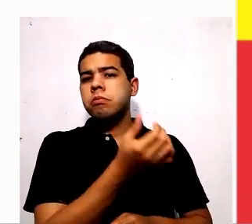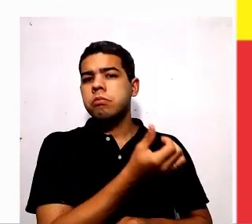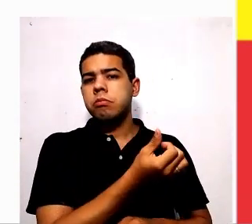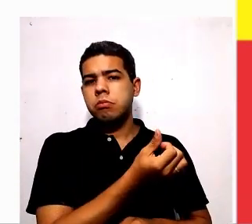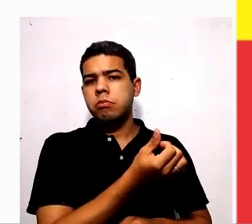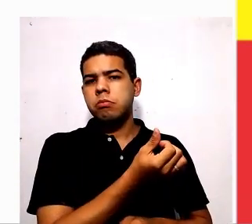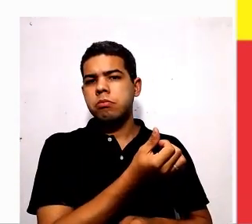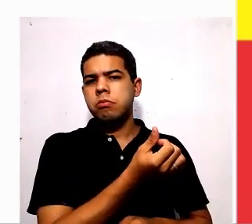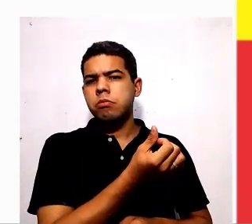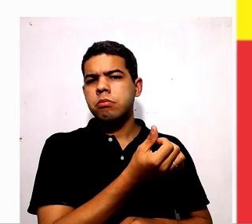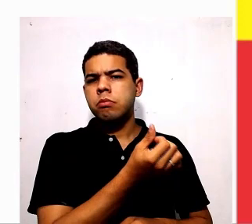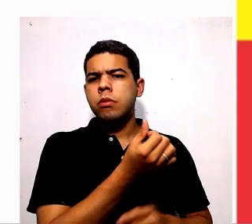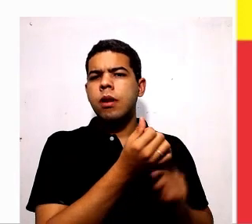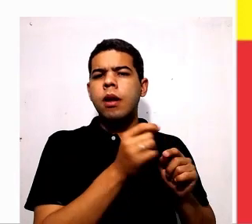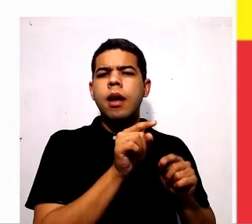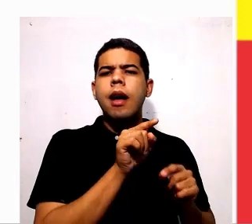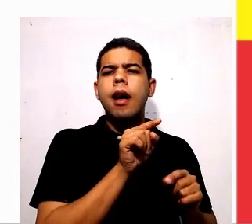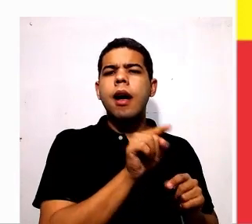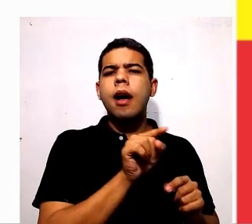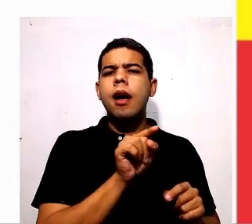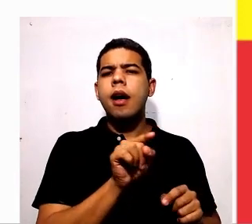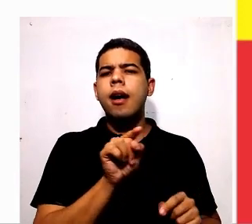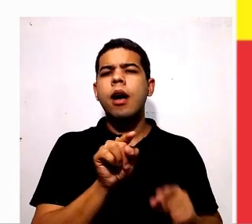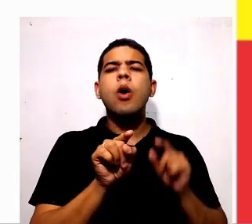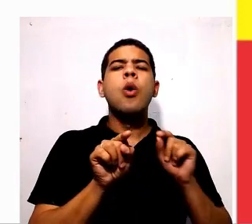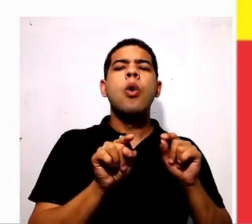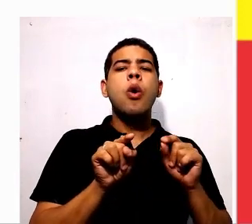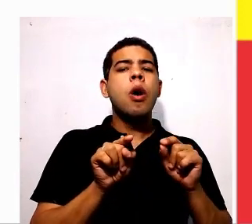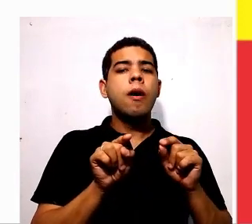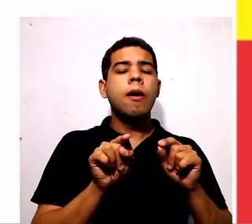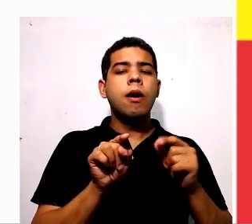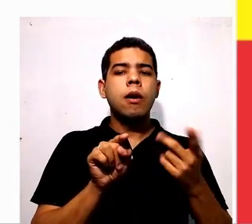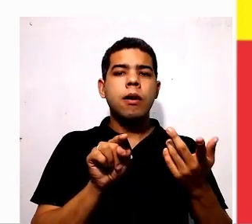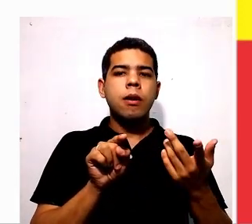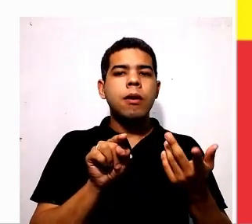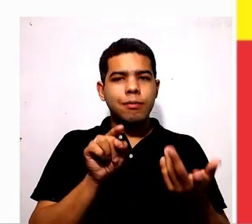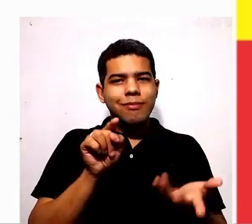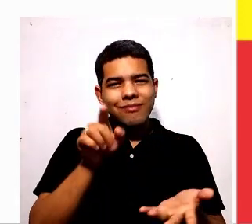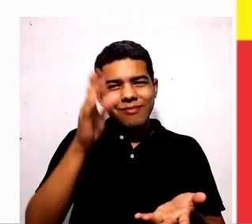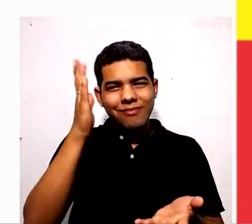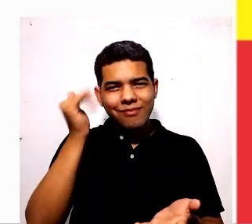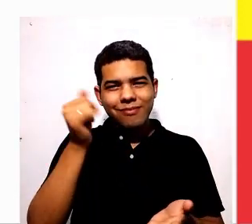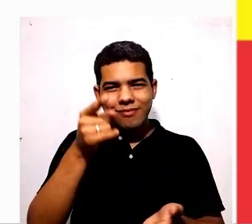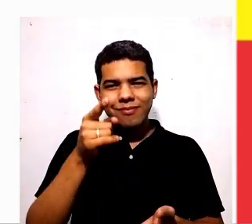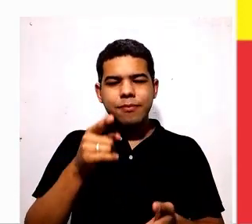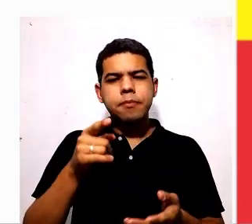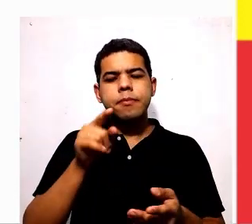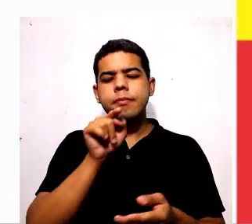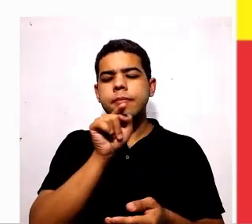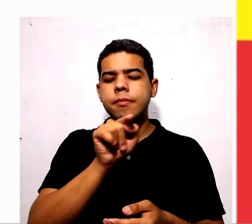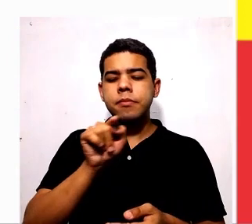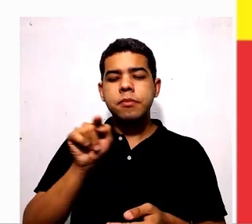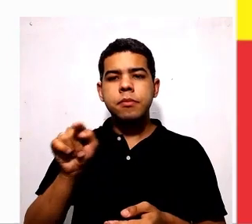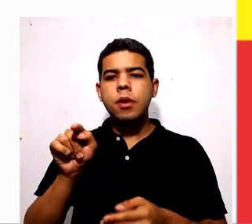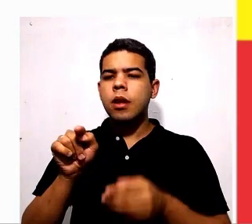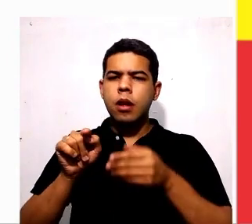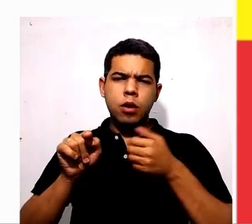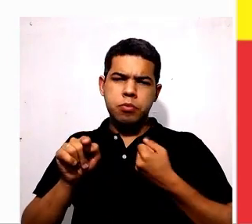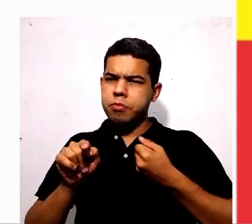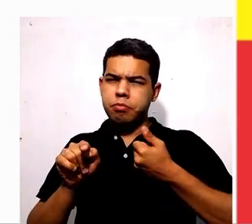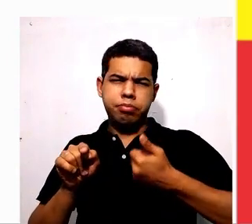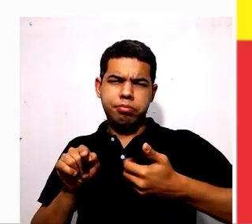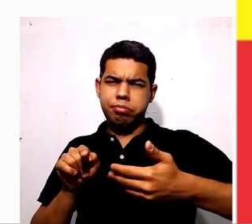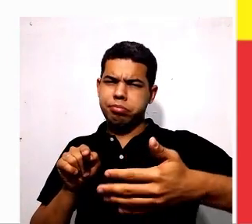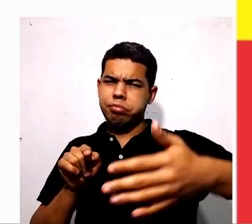4, 5, 6. Este reticência informa o quê? Beleza, isso aí. Informa que existe muito